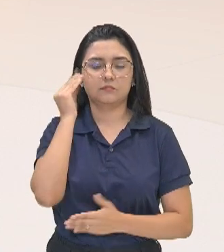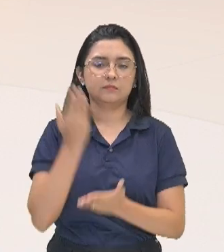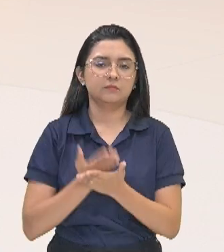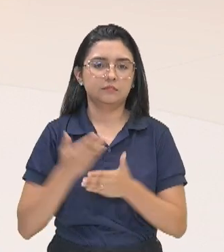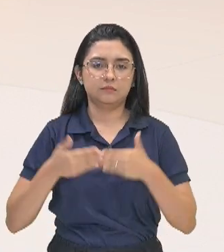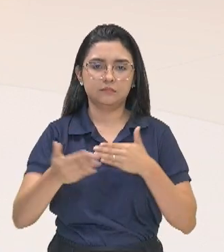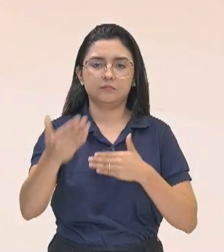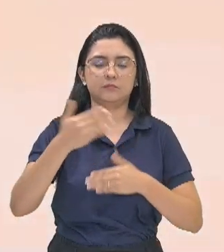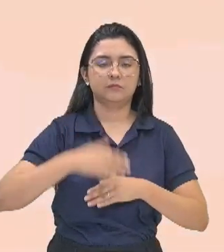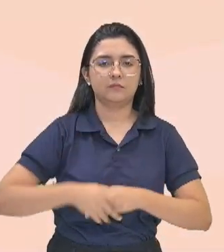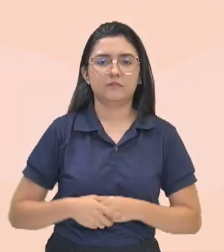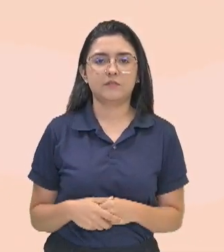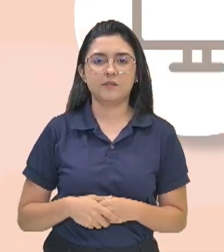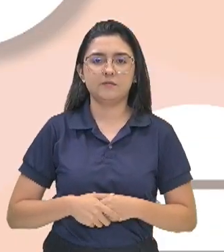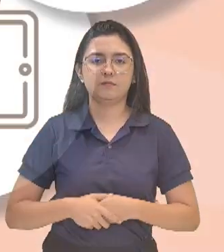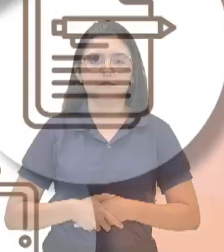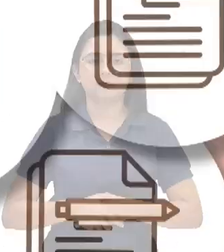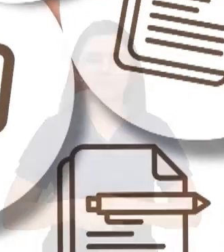atenção.